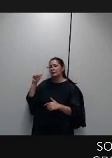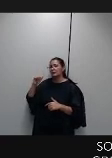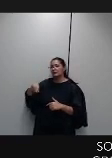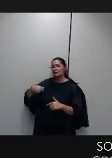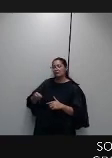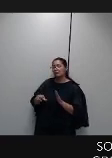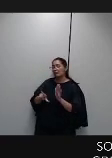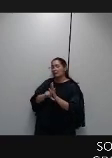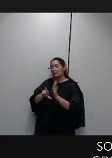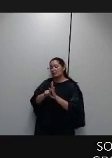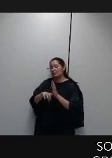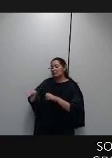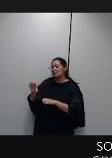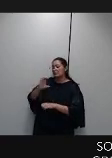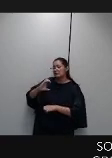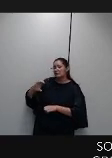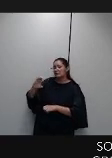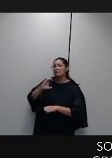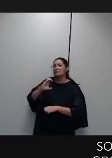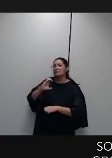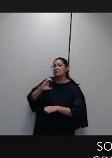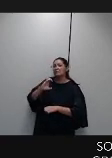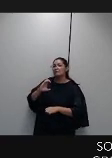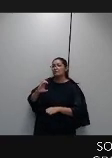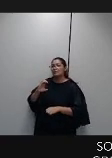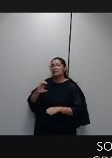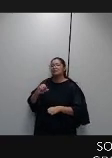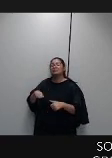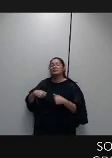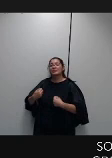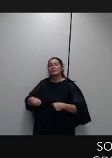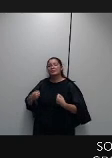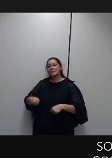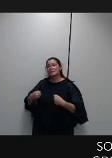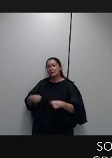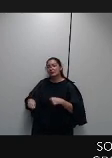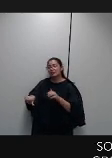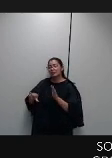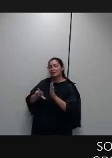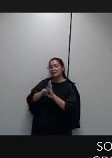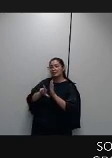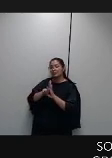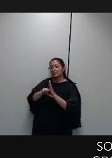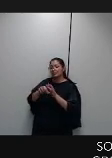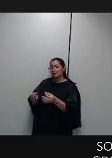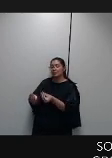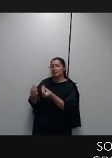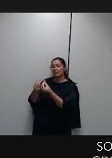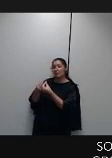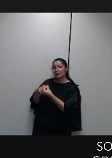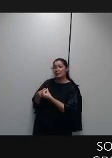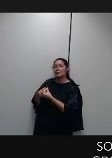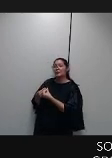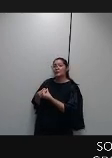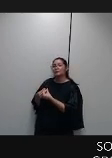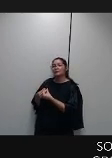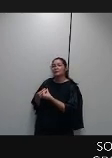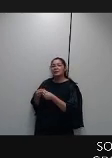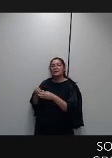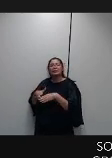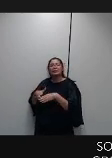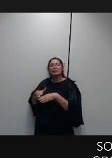é usar São Mateus necessários para aqui eles tivessem então seu quinhão e essa essas ações foram